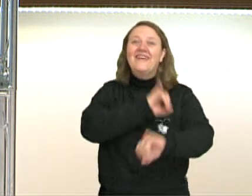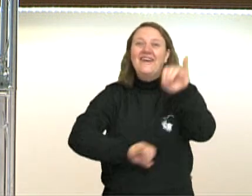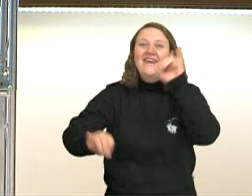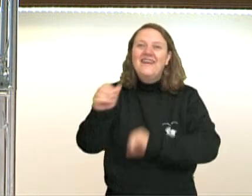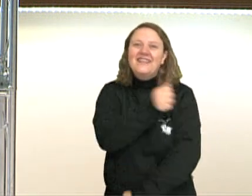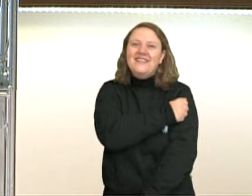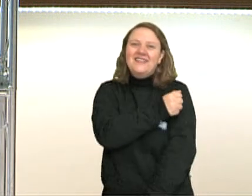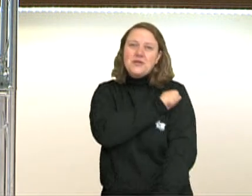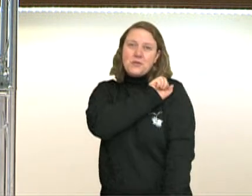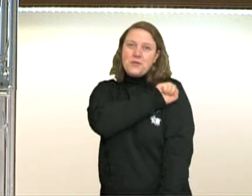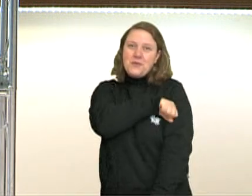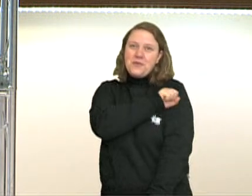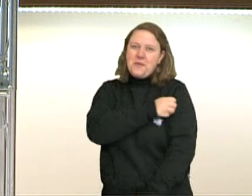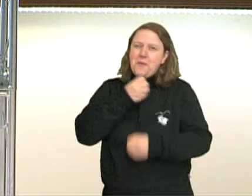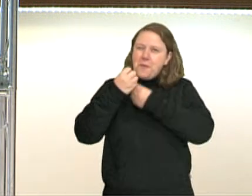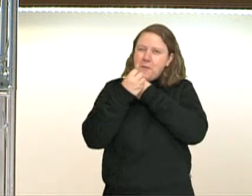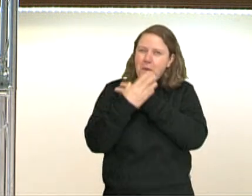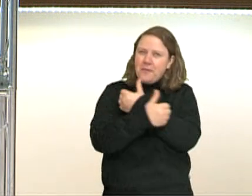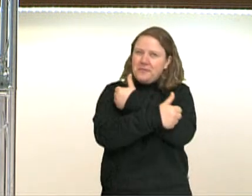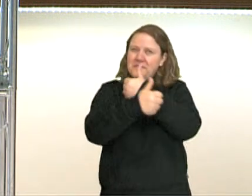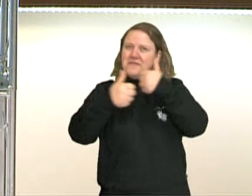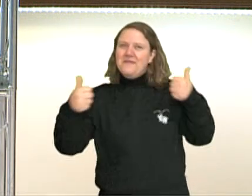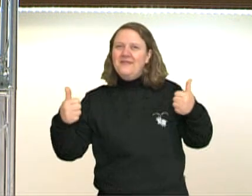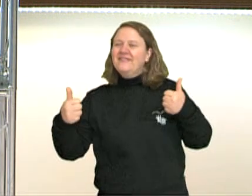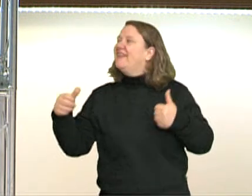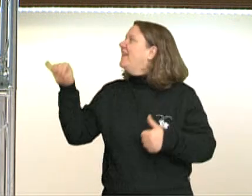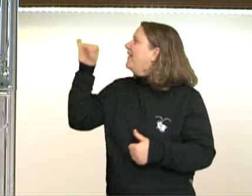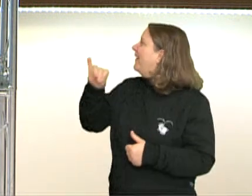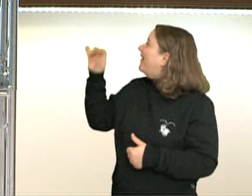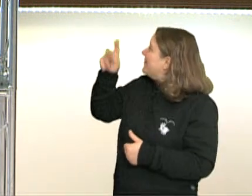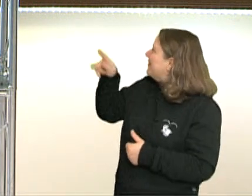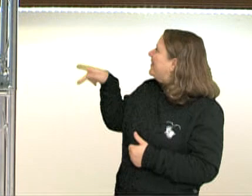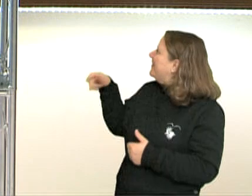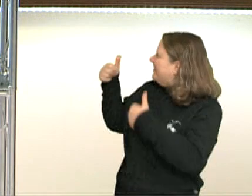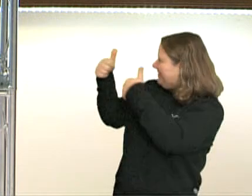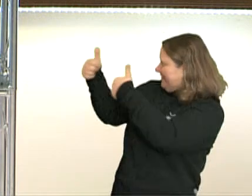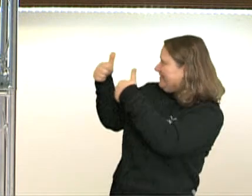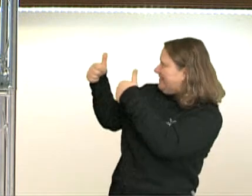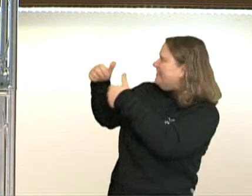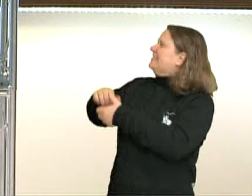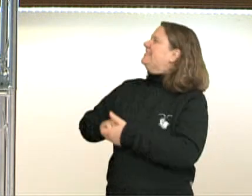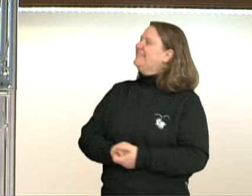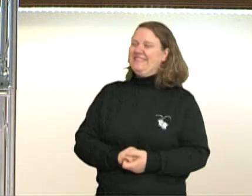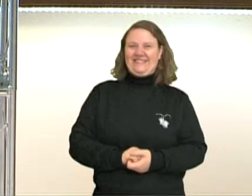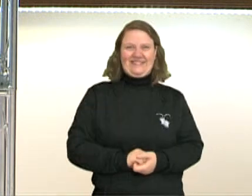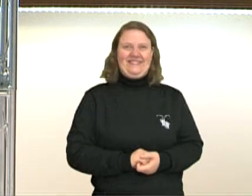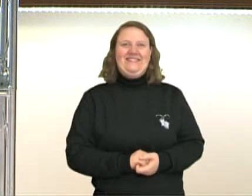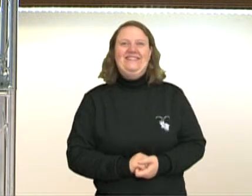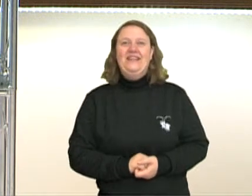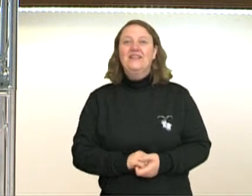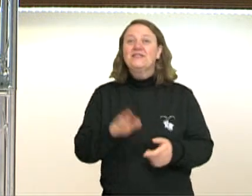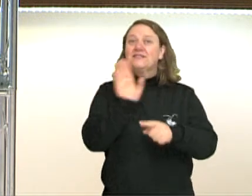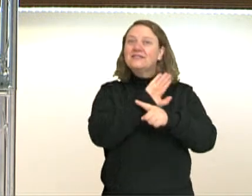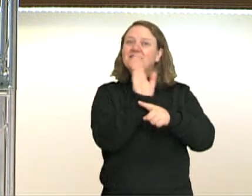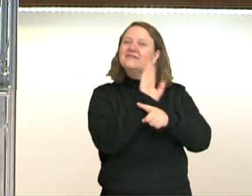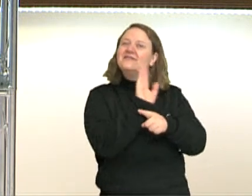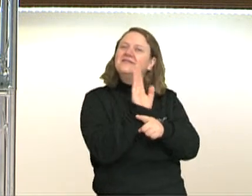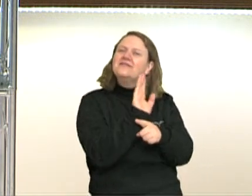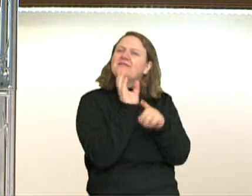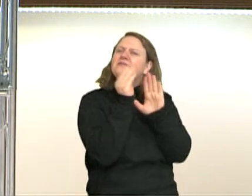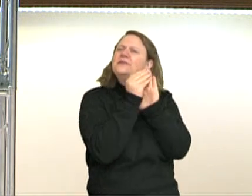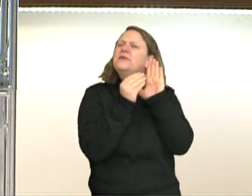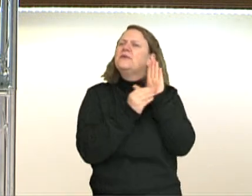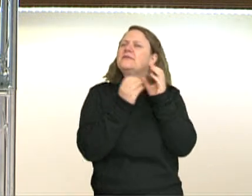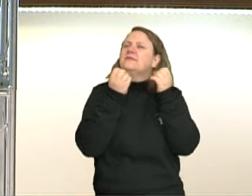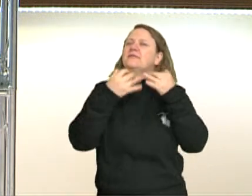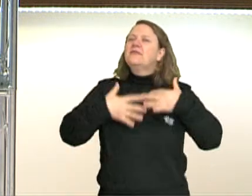estudantes do 8º ano, tudo bem com vocês? Olá, Cláudia, tudo bem? Neste vídeo vamos falar sobre